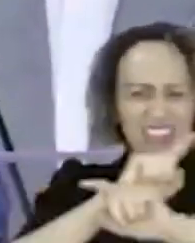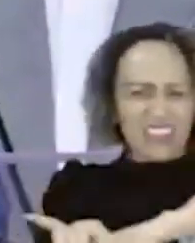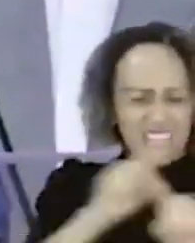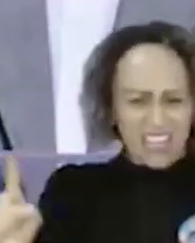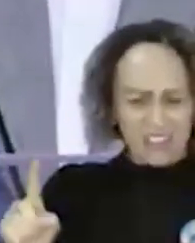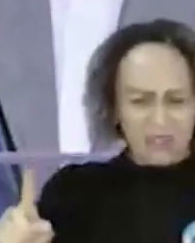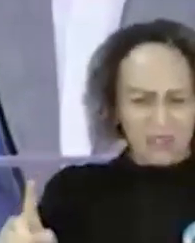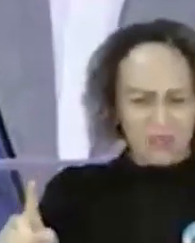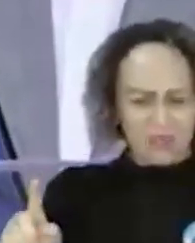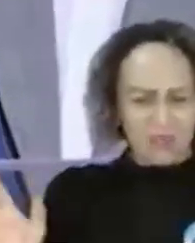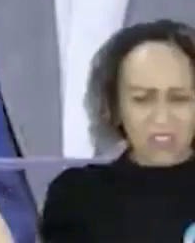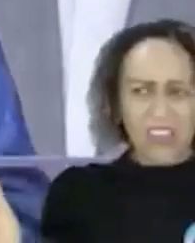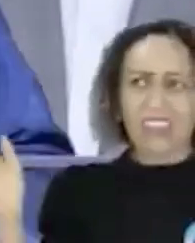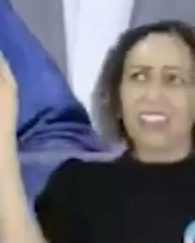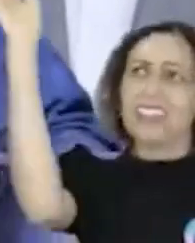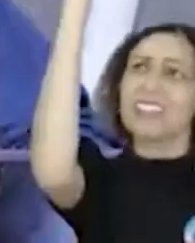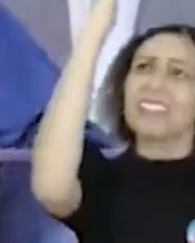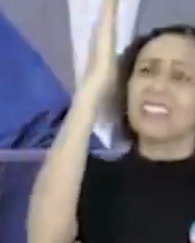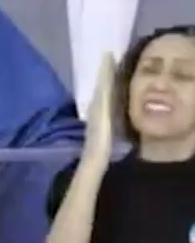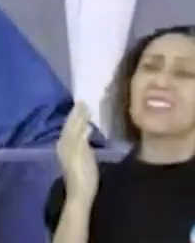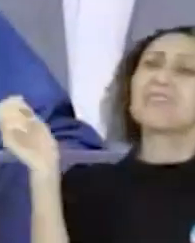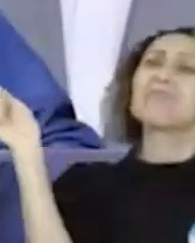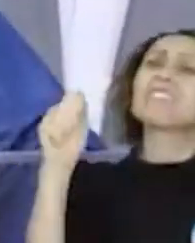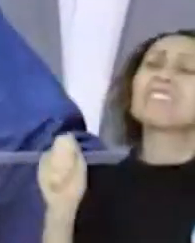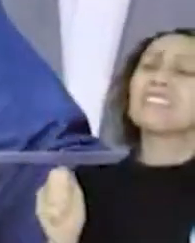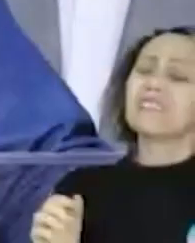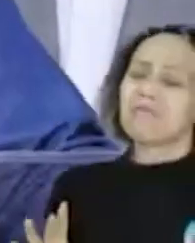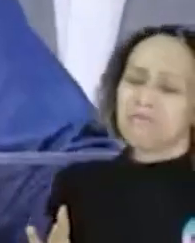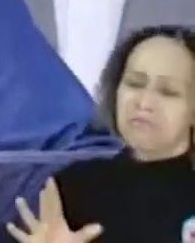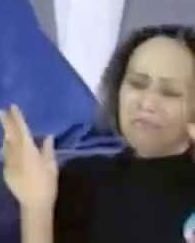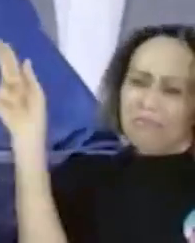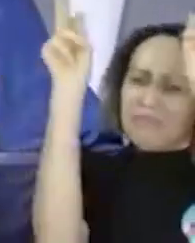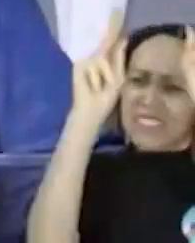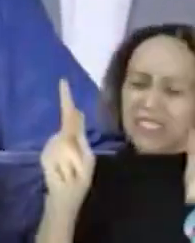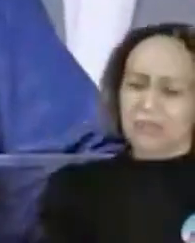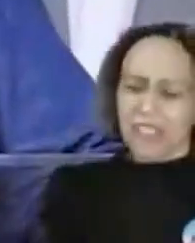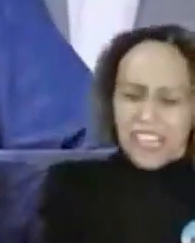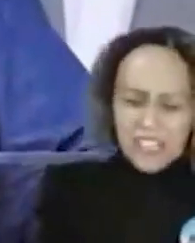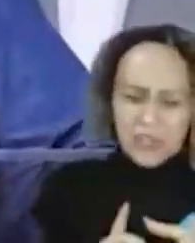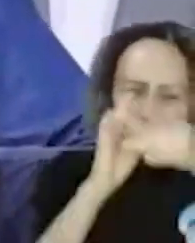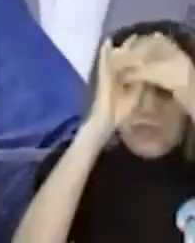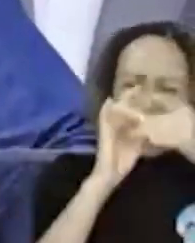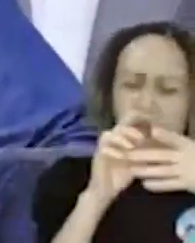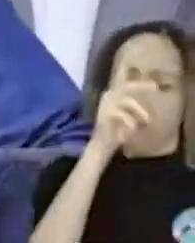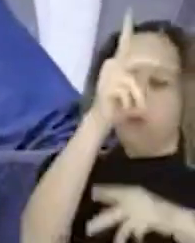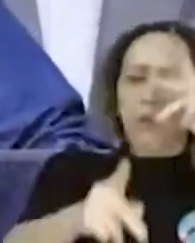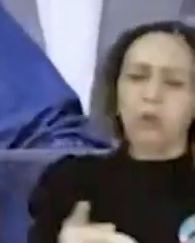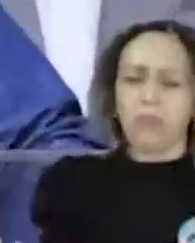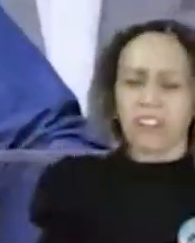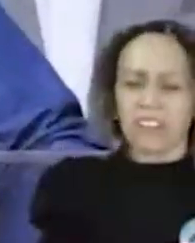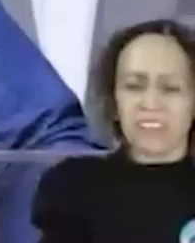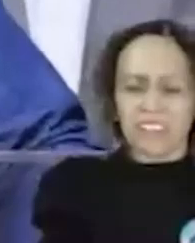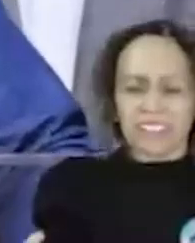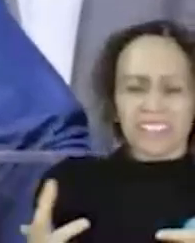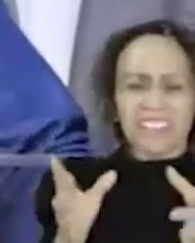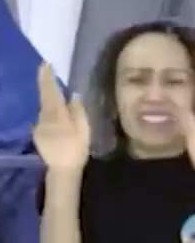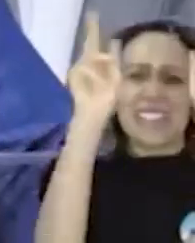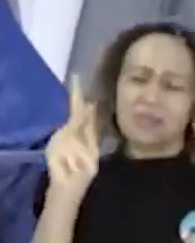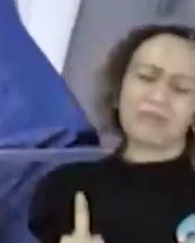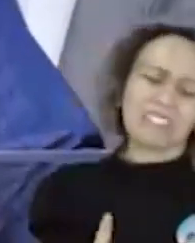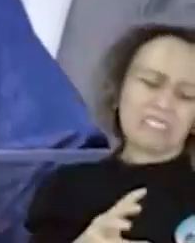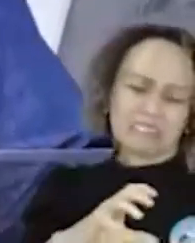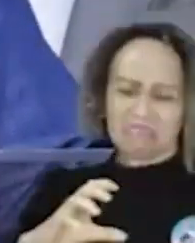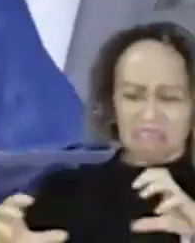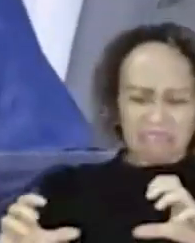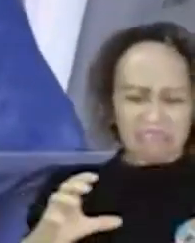paz e de união. Este povo não quer mais brigar. Este povo está cansado de enxergar no outro